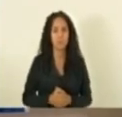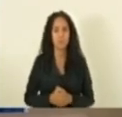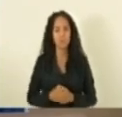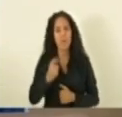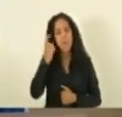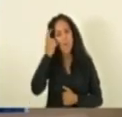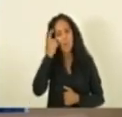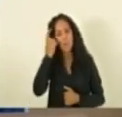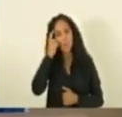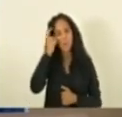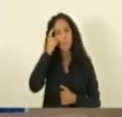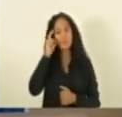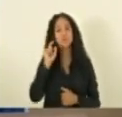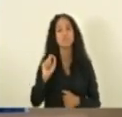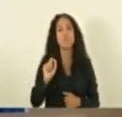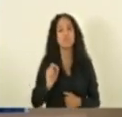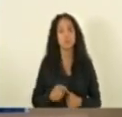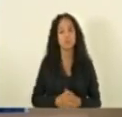tempo inteiro nisso,